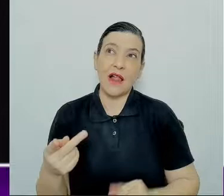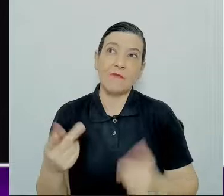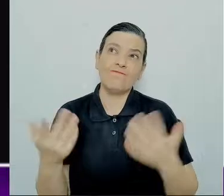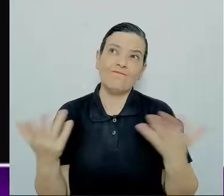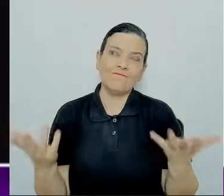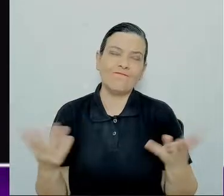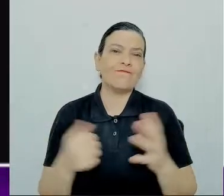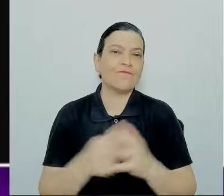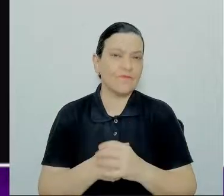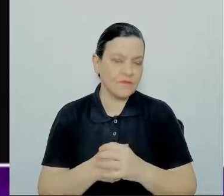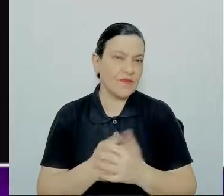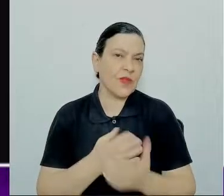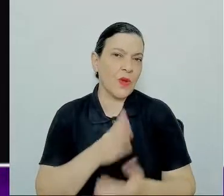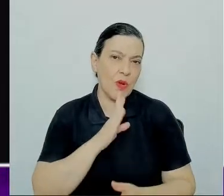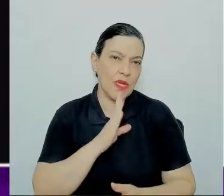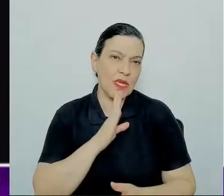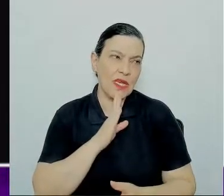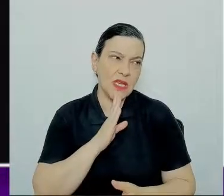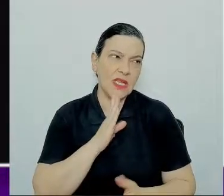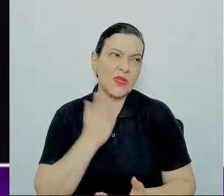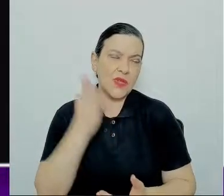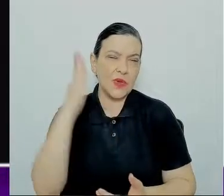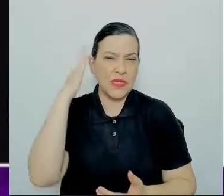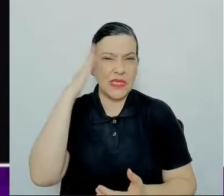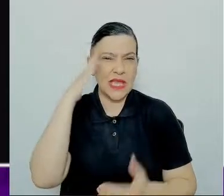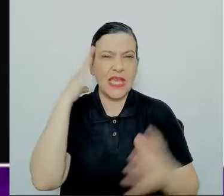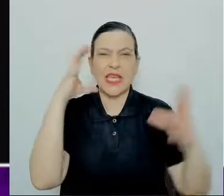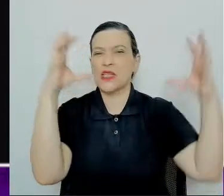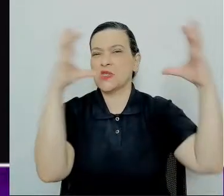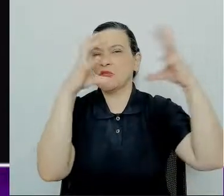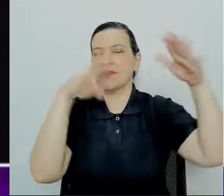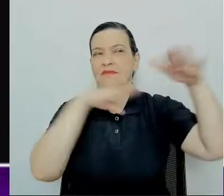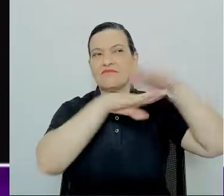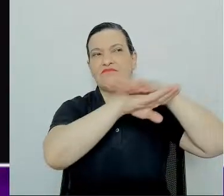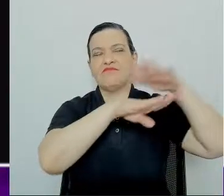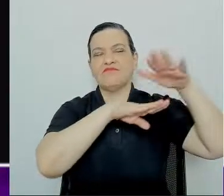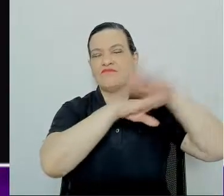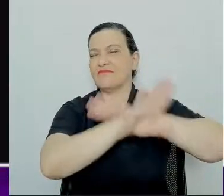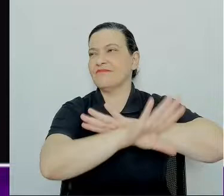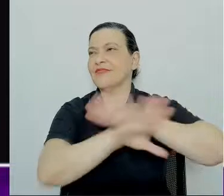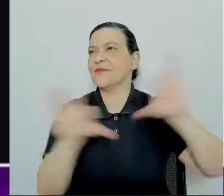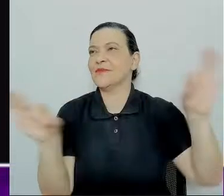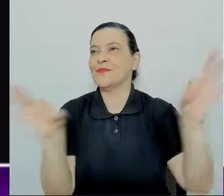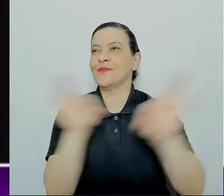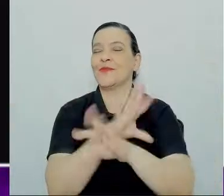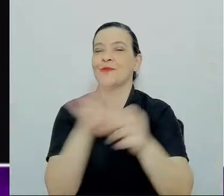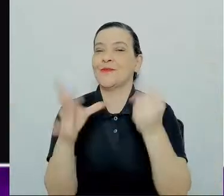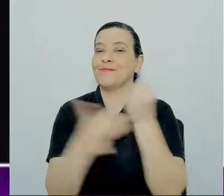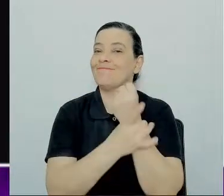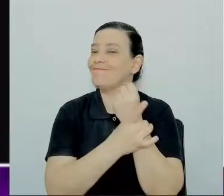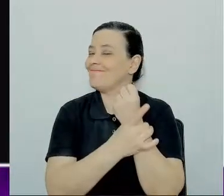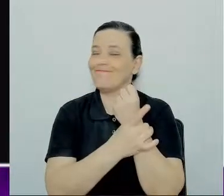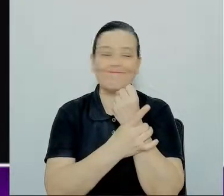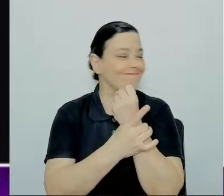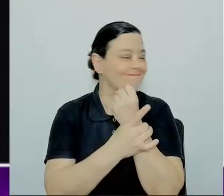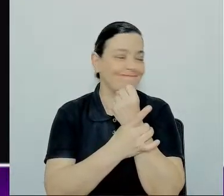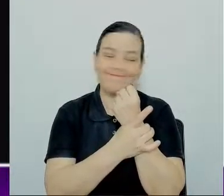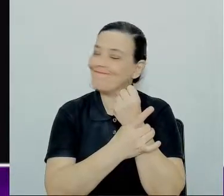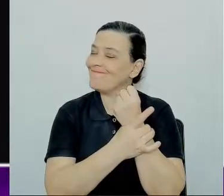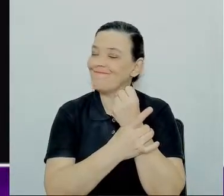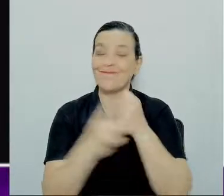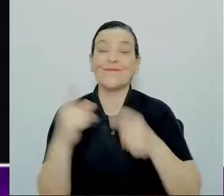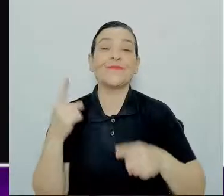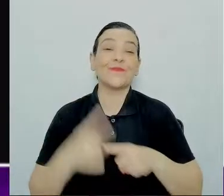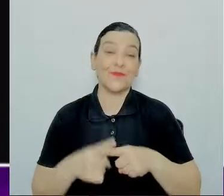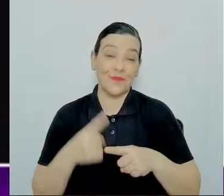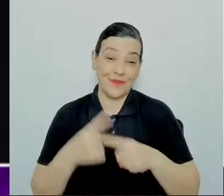desconhecer, obviamente, está na nuvem, está seguro. Não está seguro, porque isso entra dentro